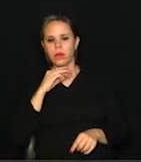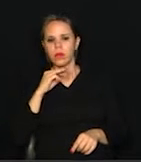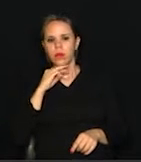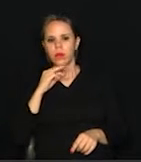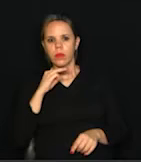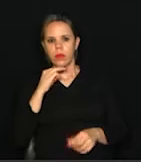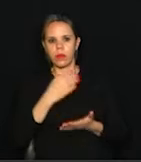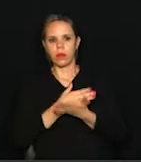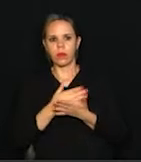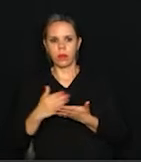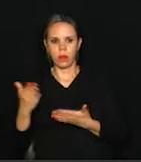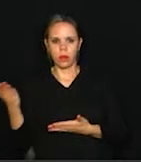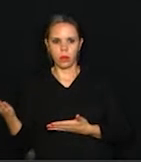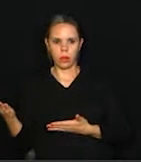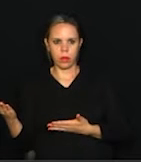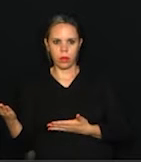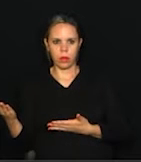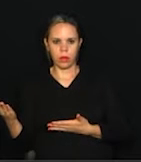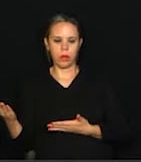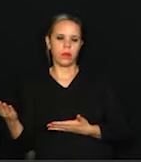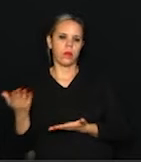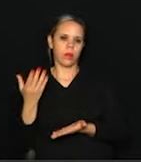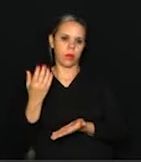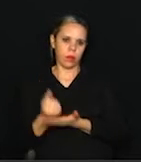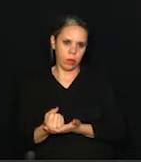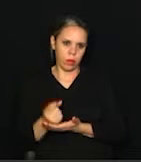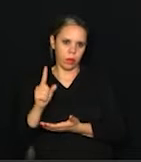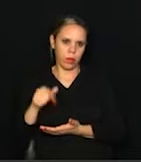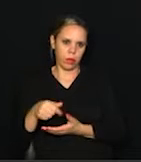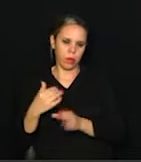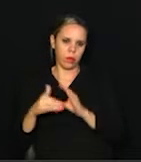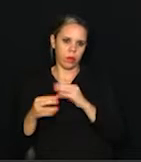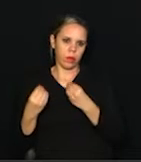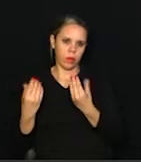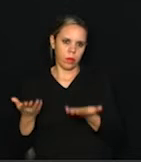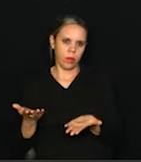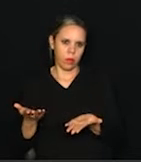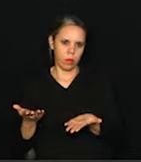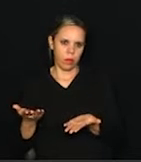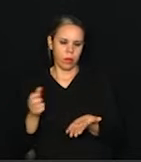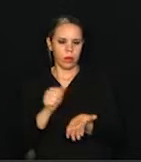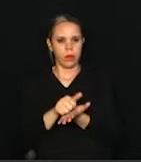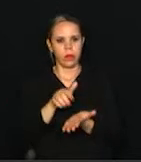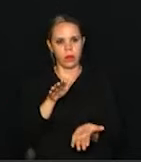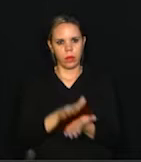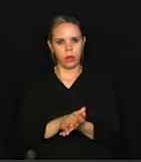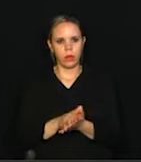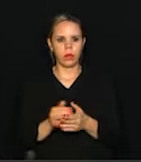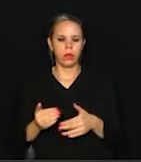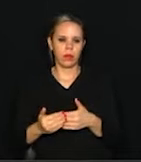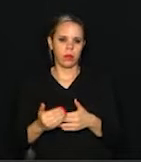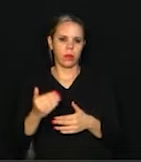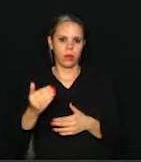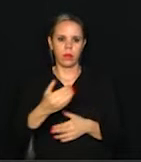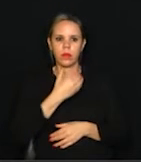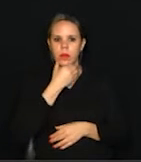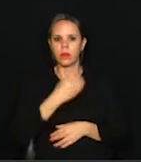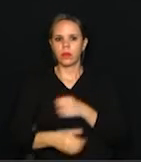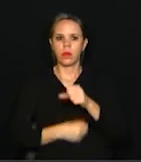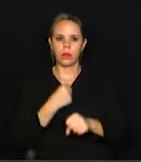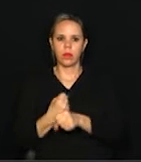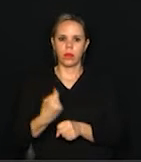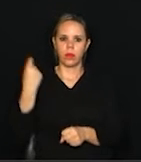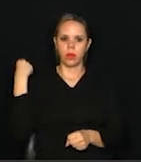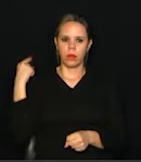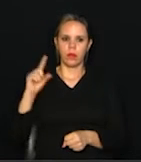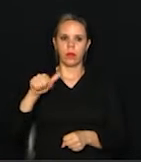então, começaram a ser processadas e enviadas essas multas a partir de dezembro do ano passado